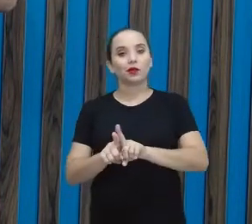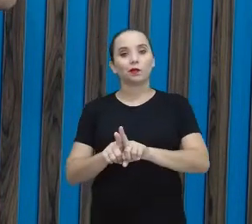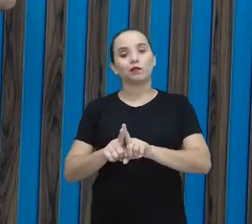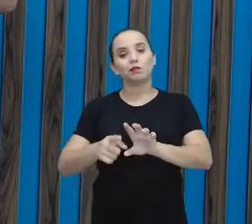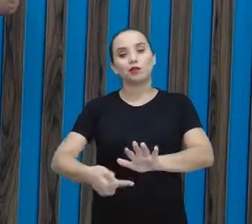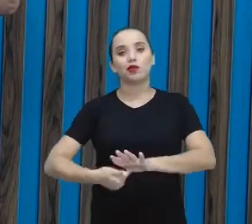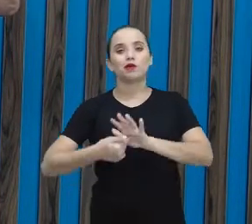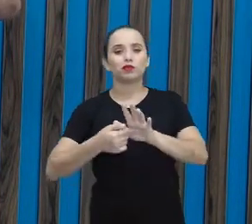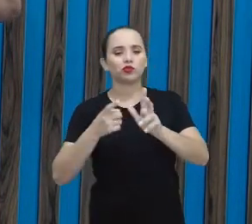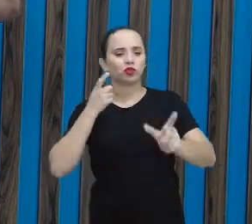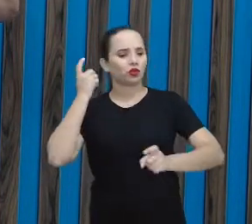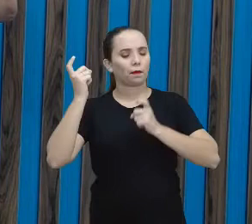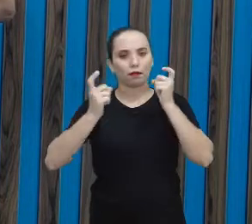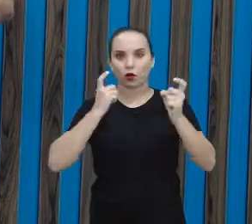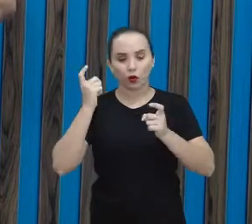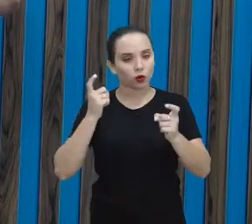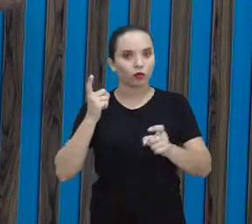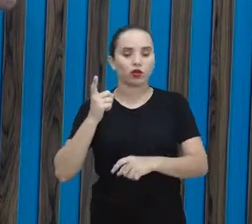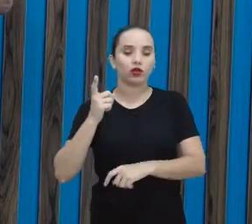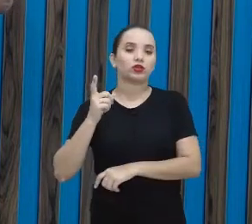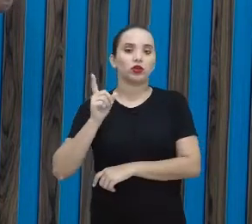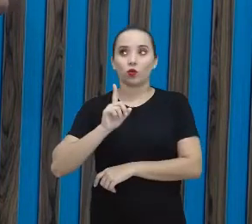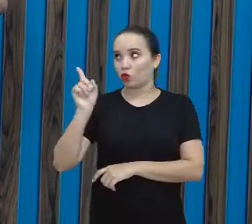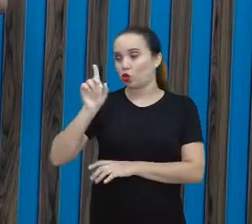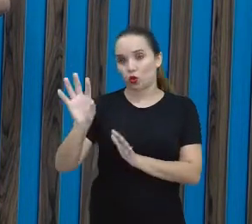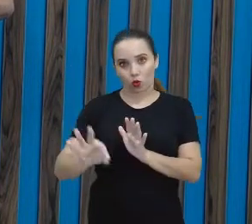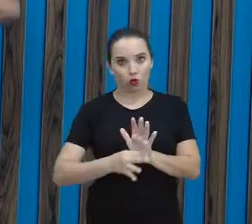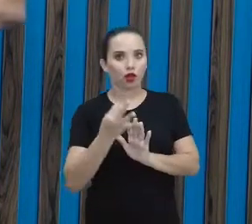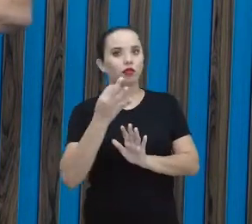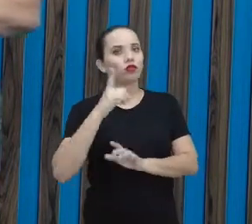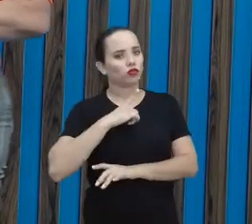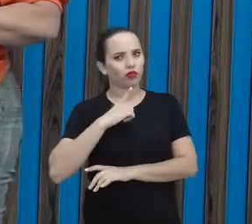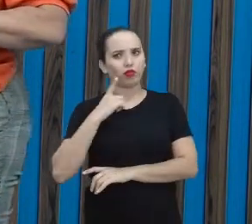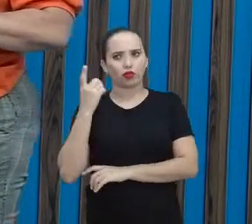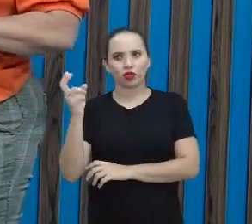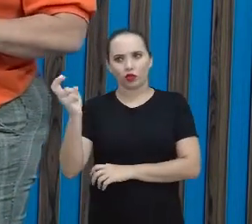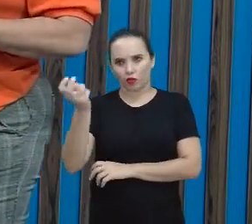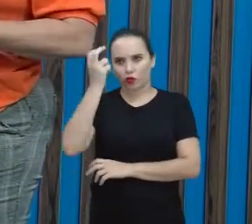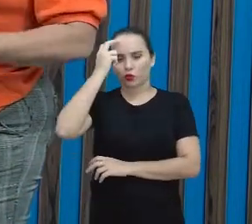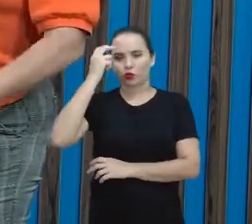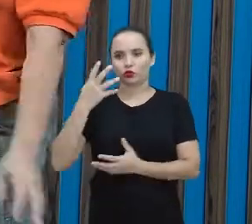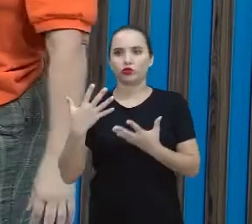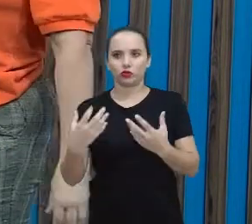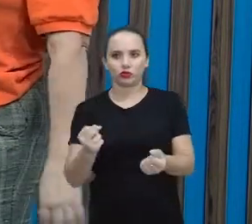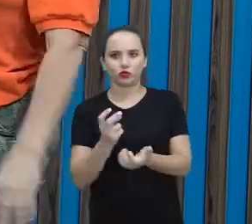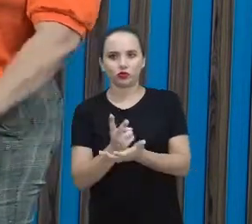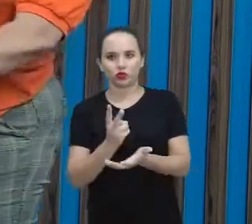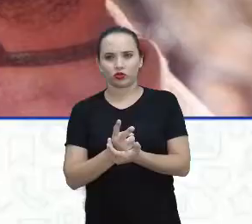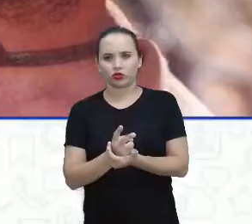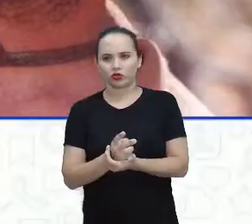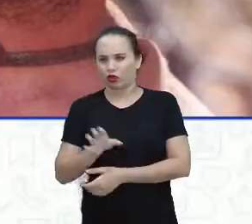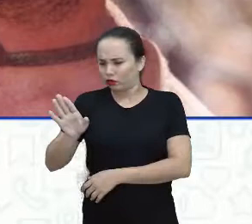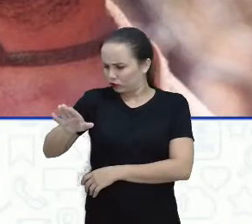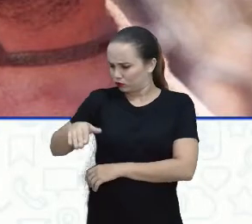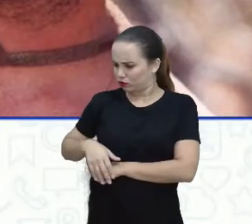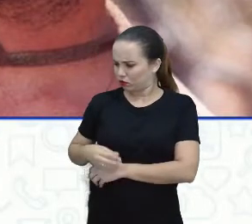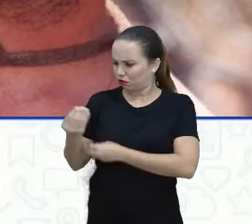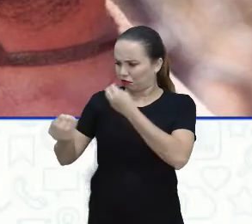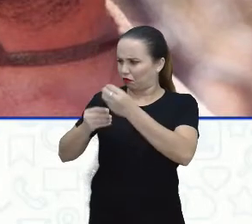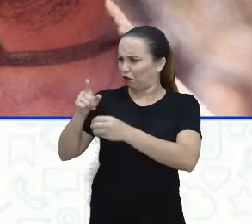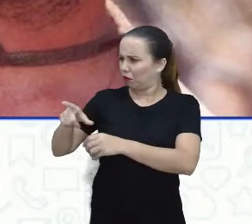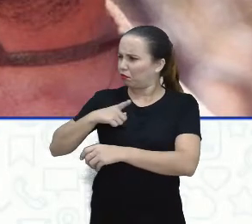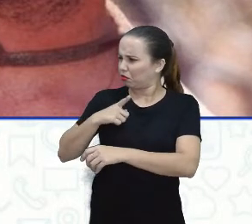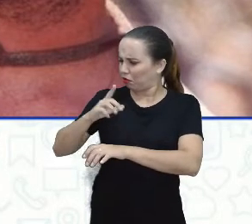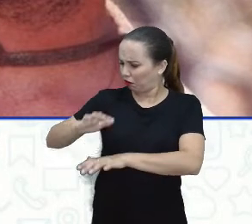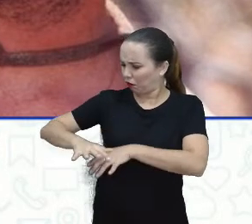dessa preocupação que ele tinha com a nossa cultura. Vamos seguir aí. Chicó, como foi esse negócio de